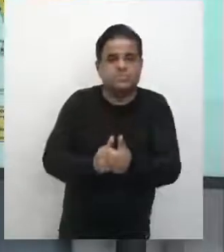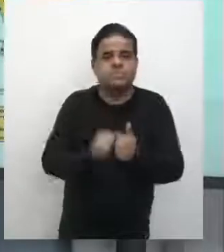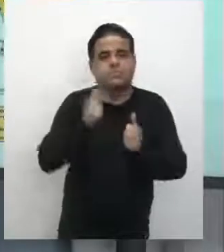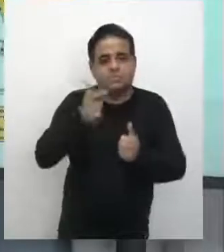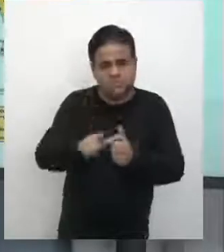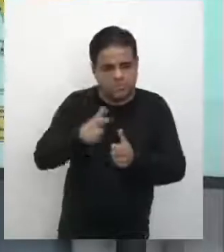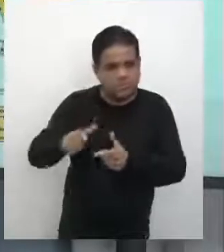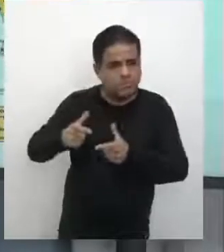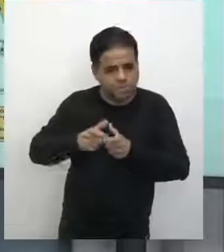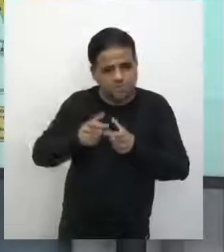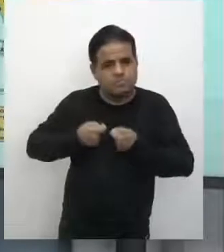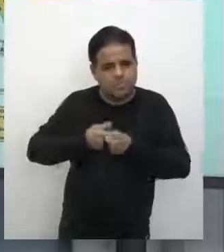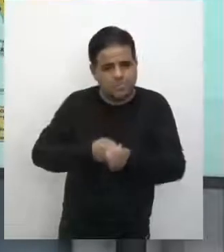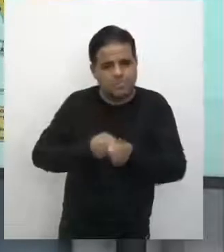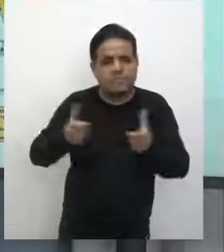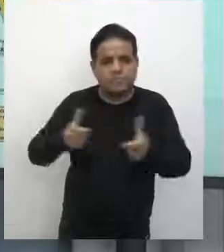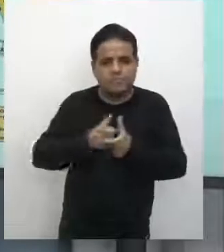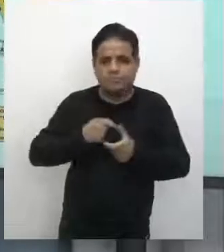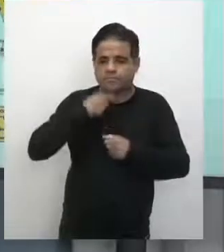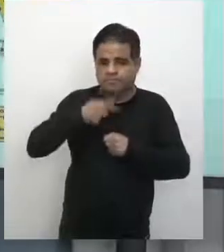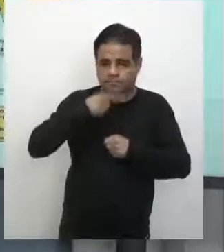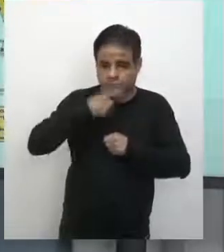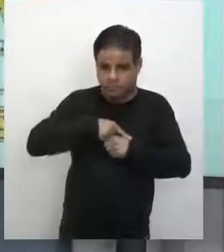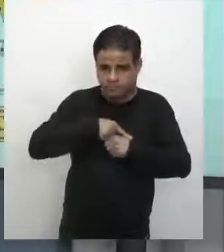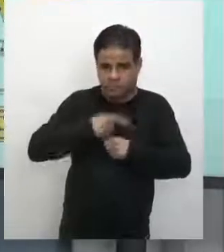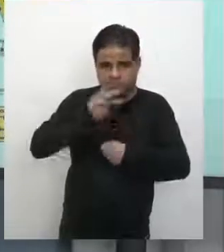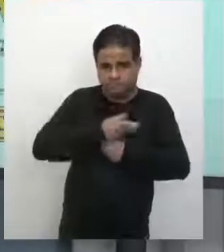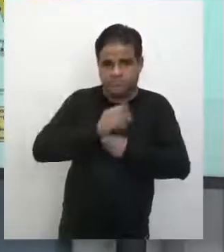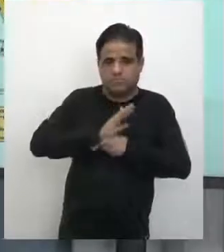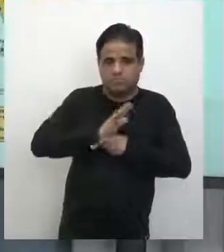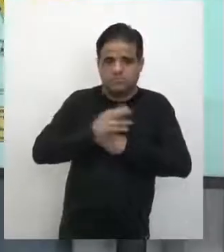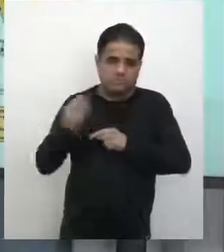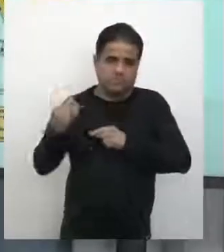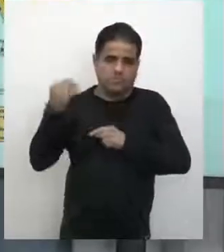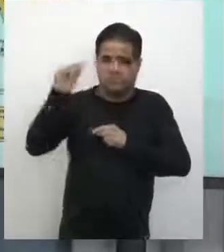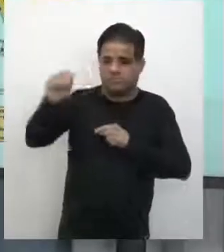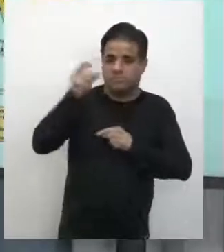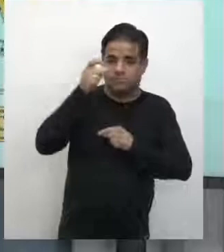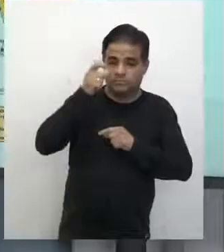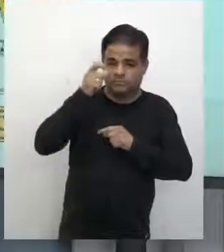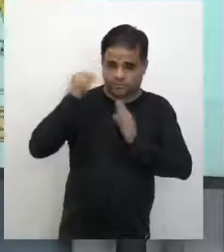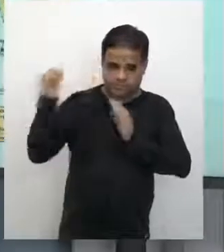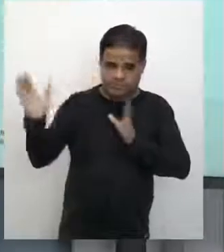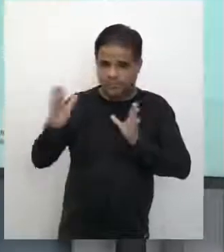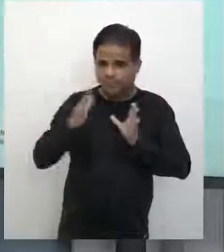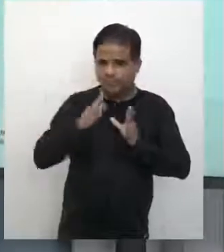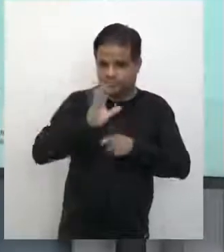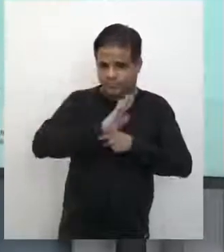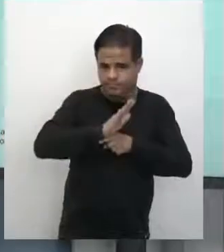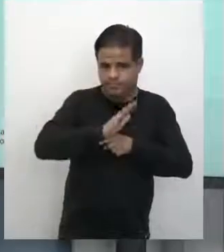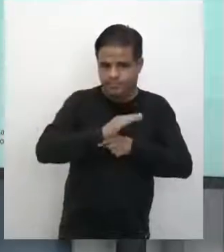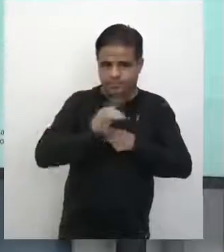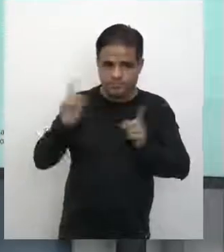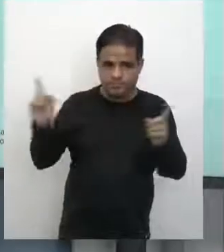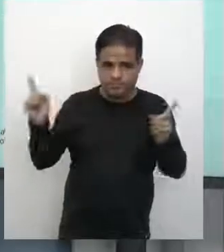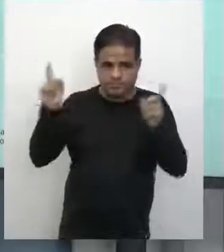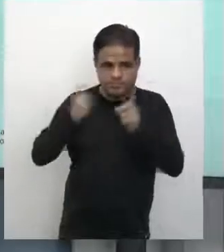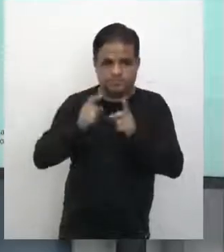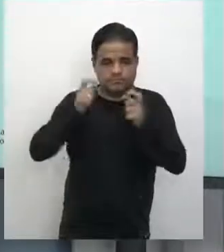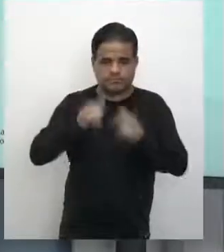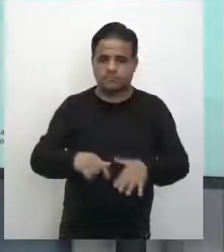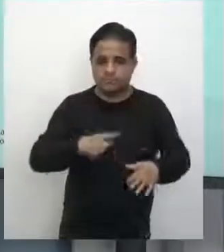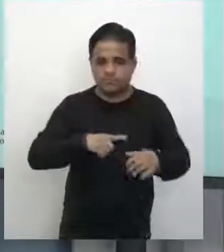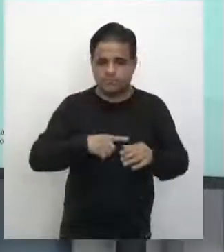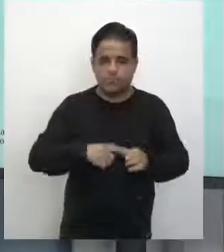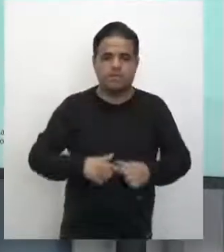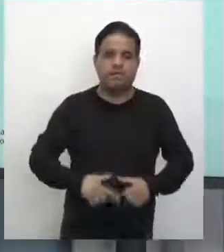as minorias, tá certo? Não vai dar tempo de passar um vídeo, mas eu vou colocar aí na tela para vocês verem que é um vídeo curtinho que também fala aí